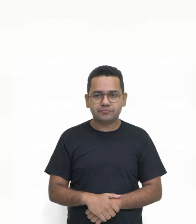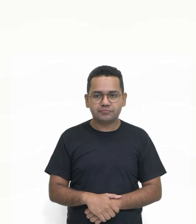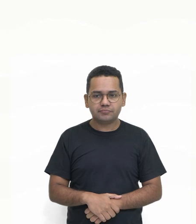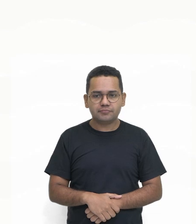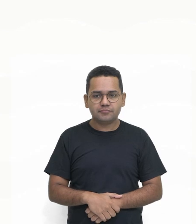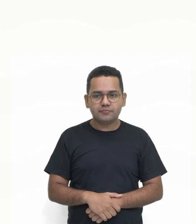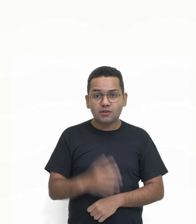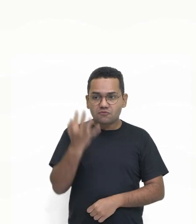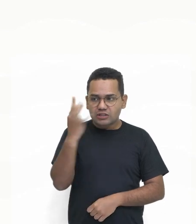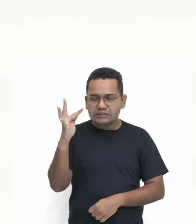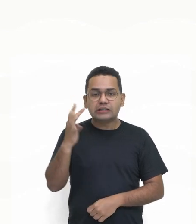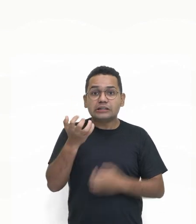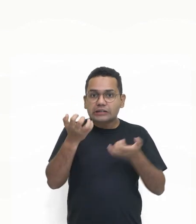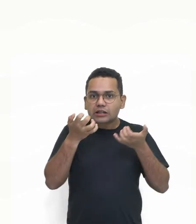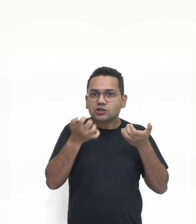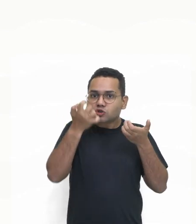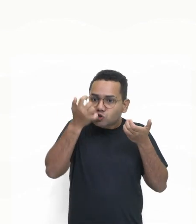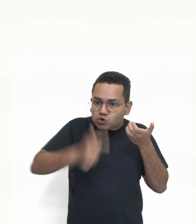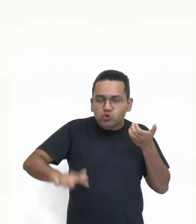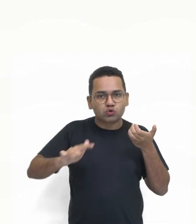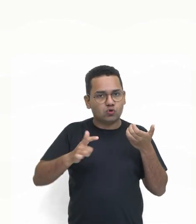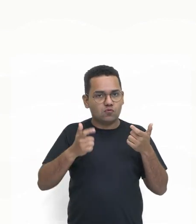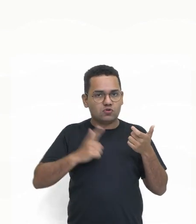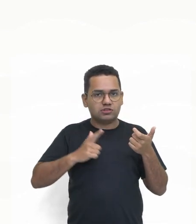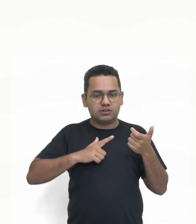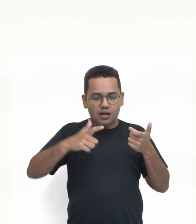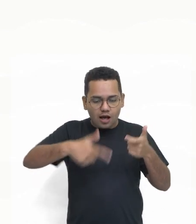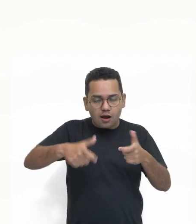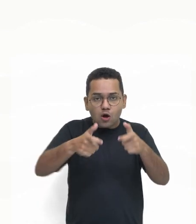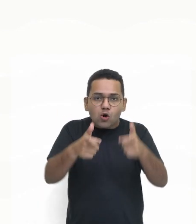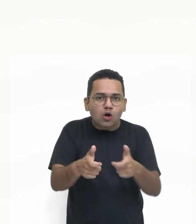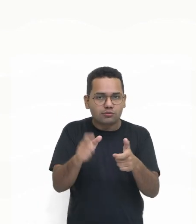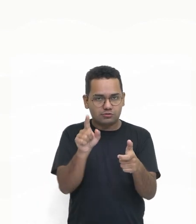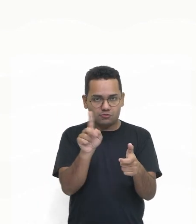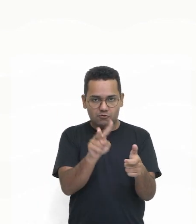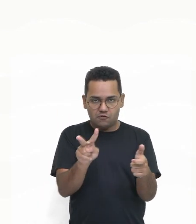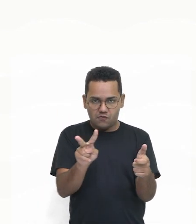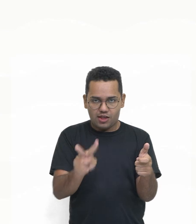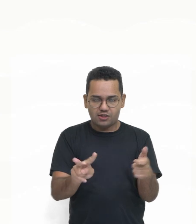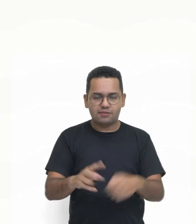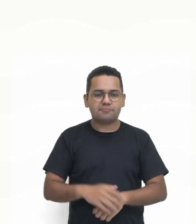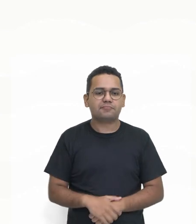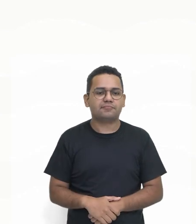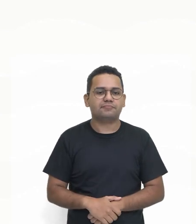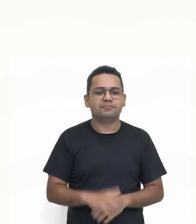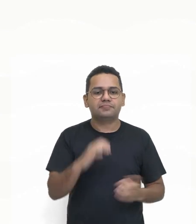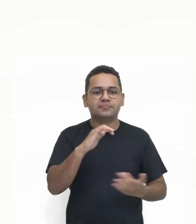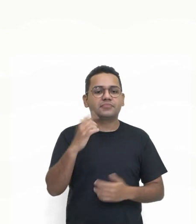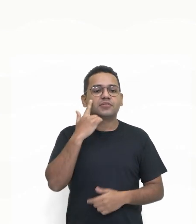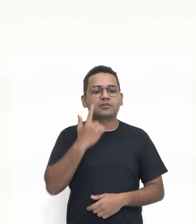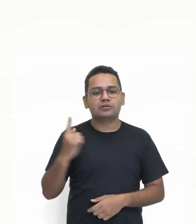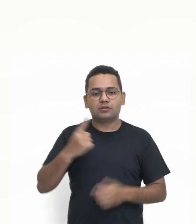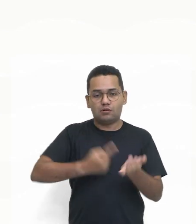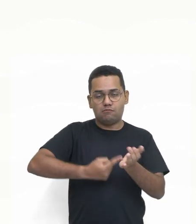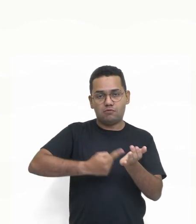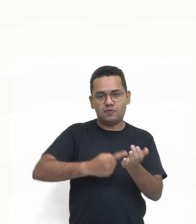de reconquistar o território, ok? Continuando, vamos ao Acordo de Genebra.